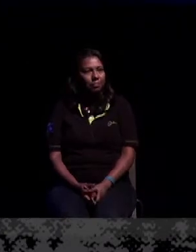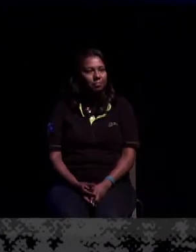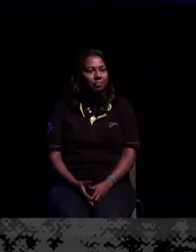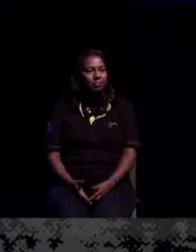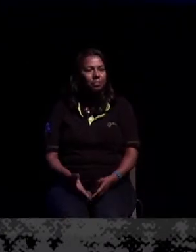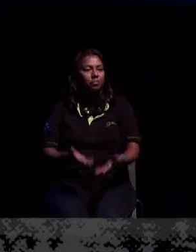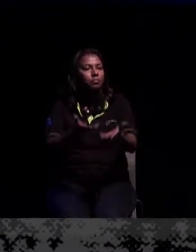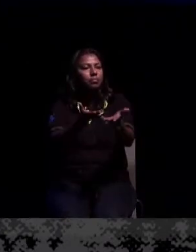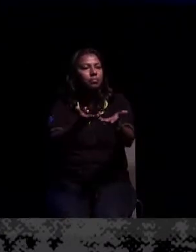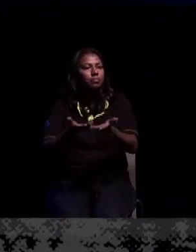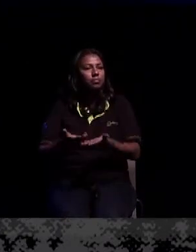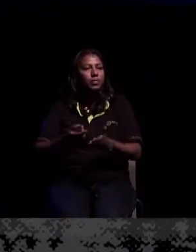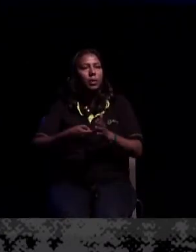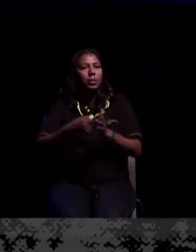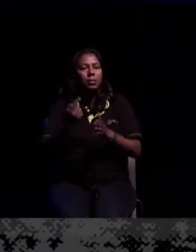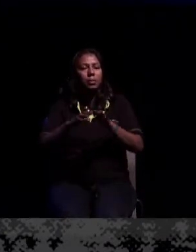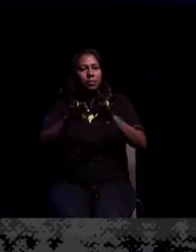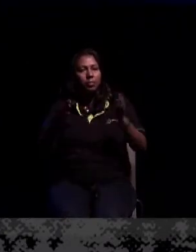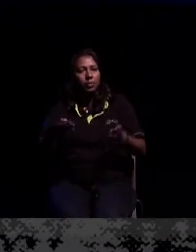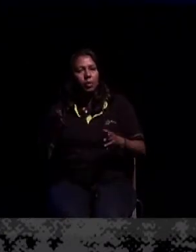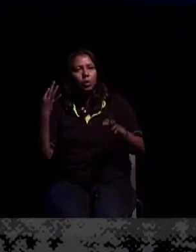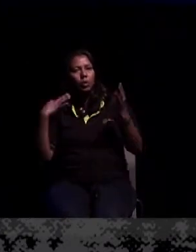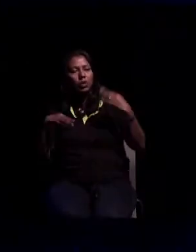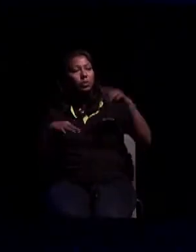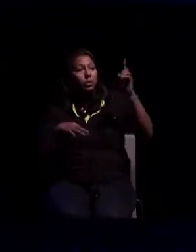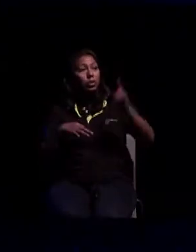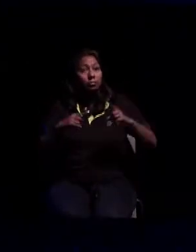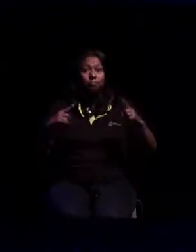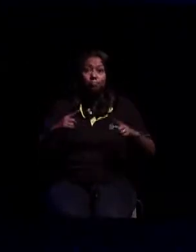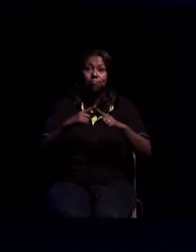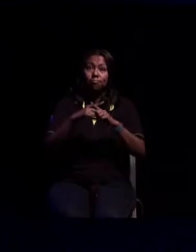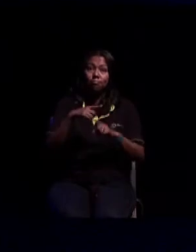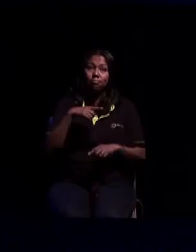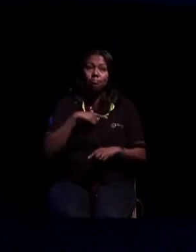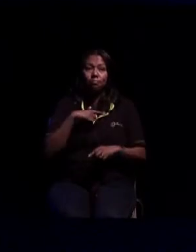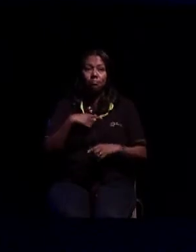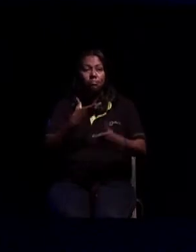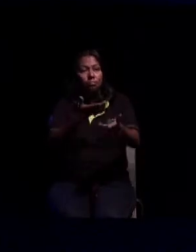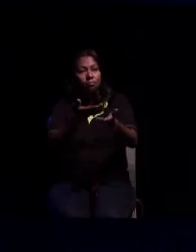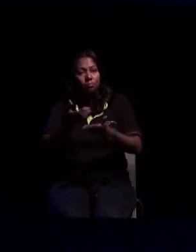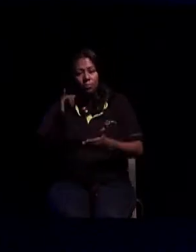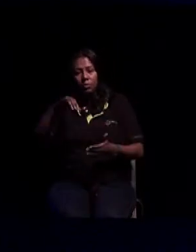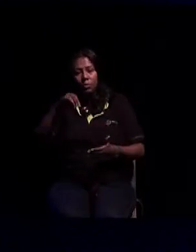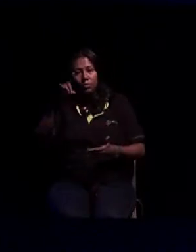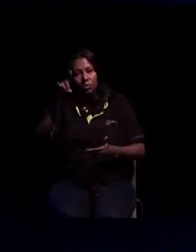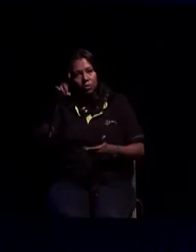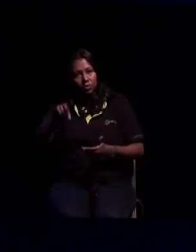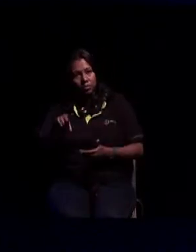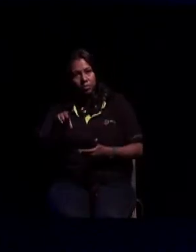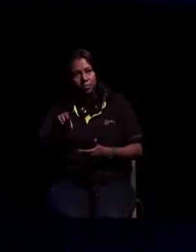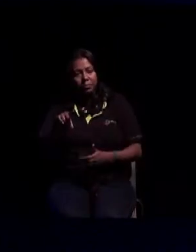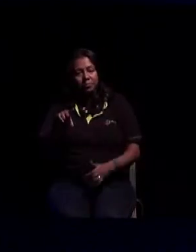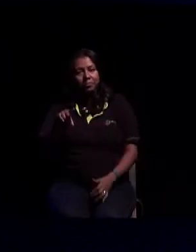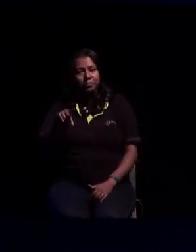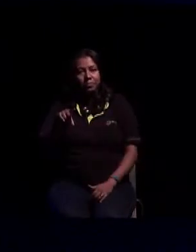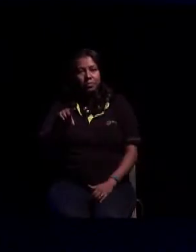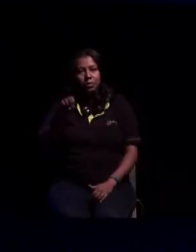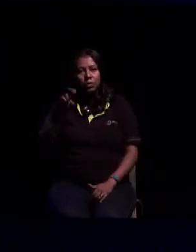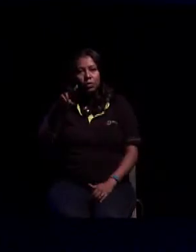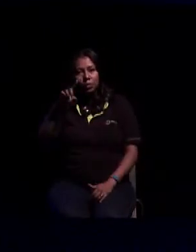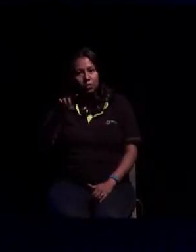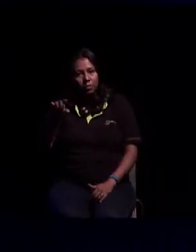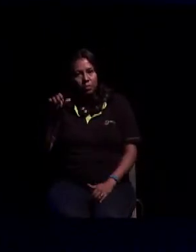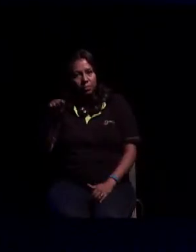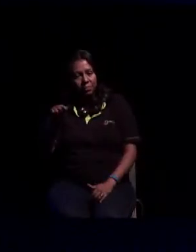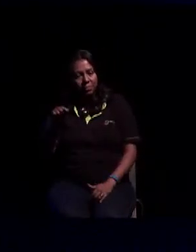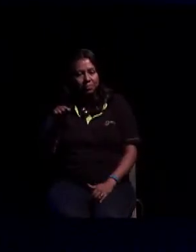Turismo e Direito no Mapa de Contradições, chama ao palco Gessé Souza, Freya de Biol, e para fazer a